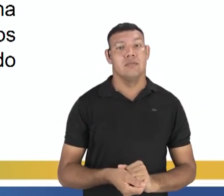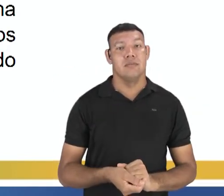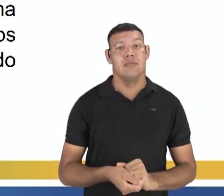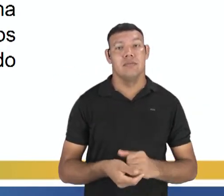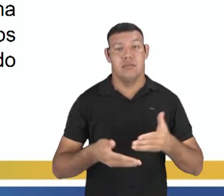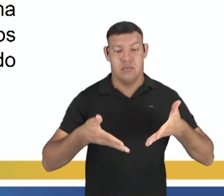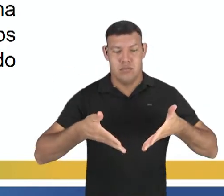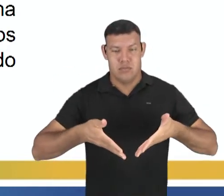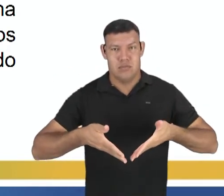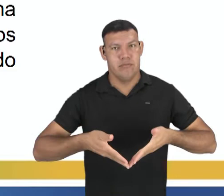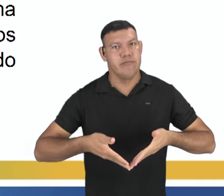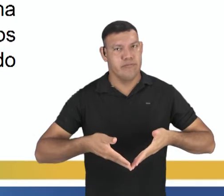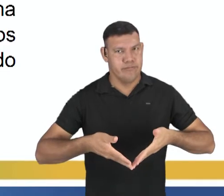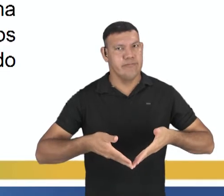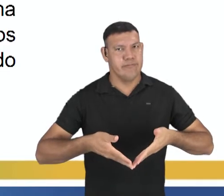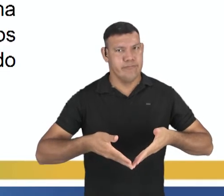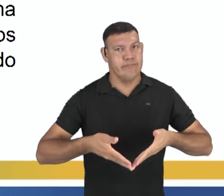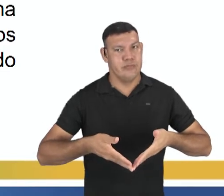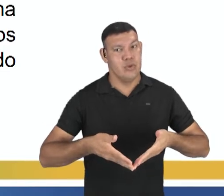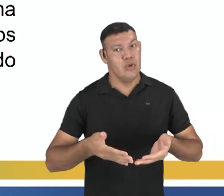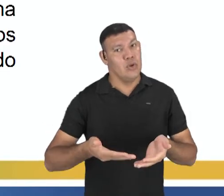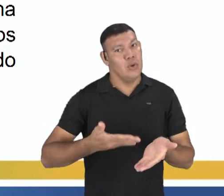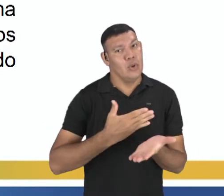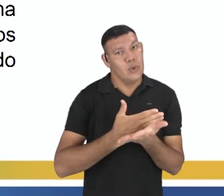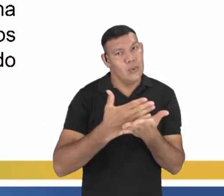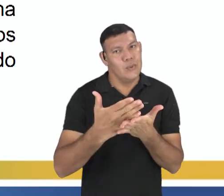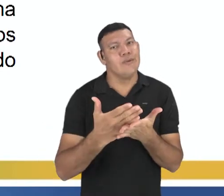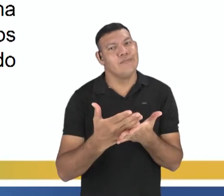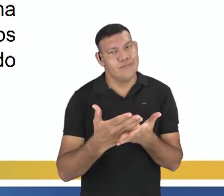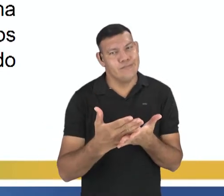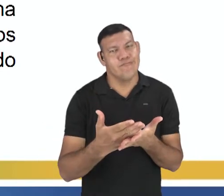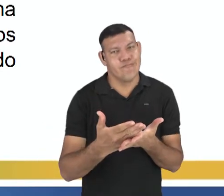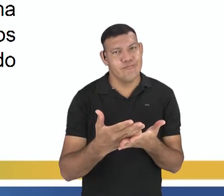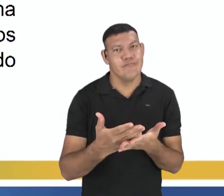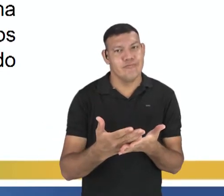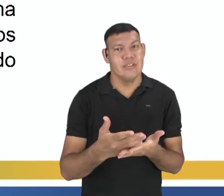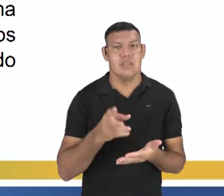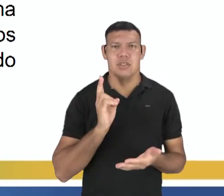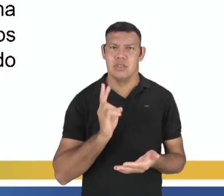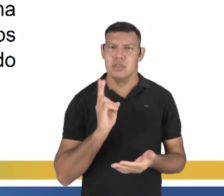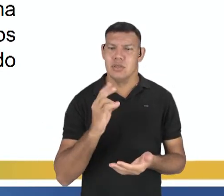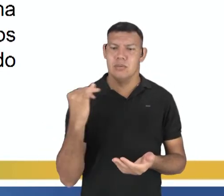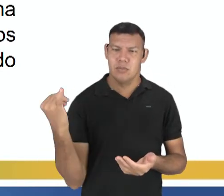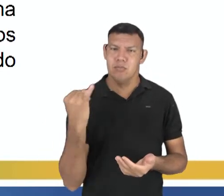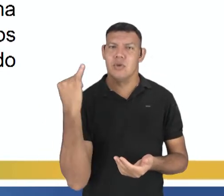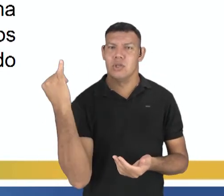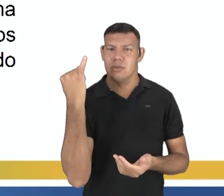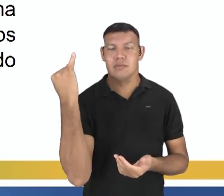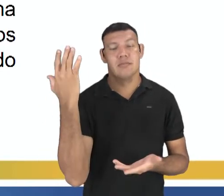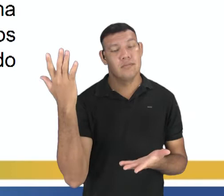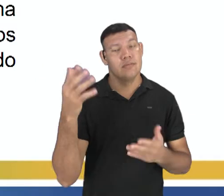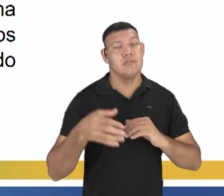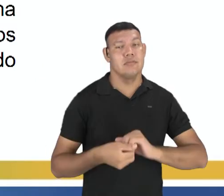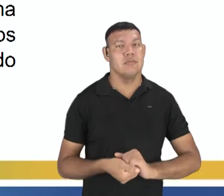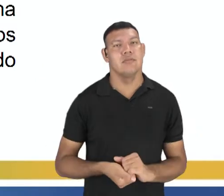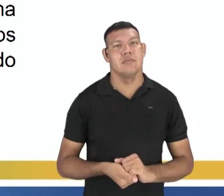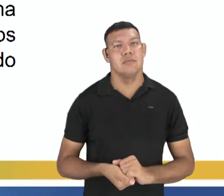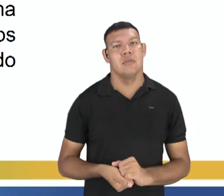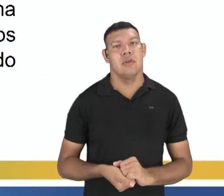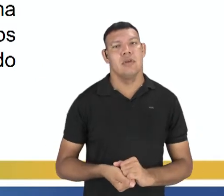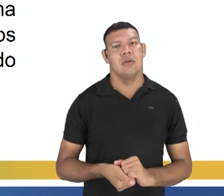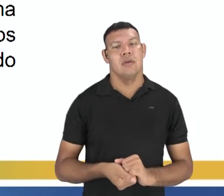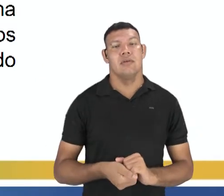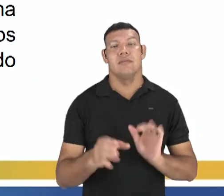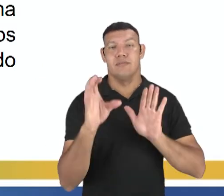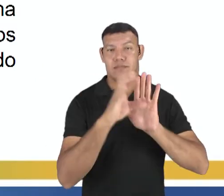vai estar nas primeiras postagens ou nas primeiras páginas, nas primeiras linhas, ok? Sendo assim,